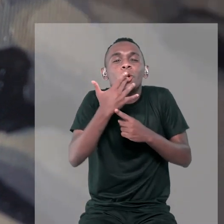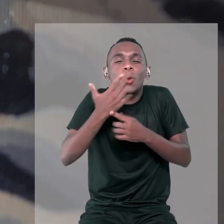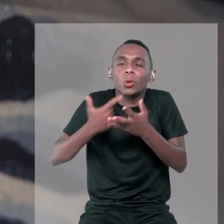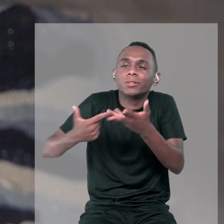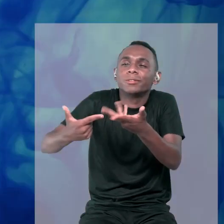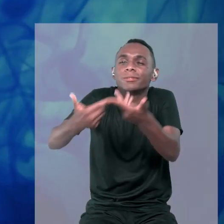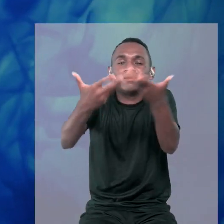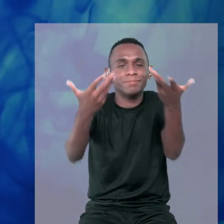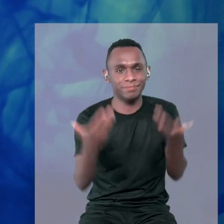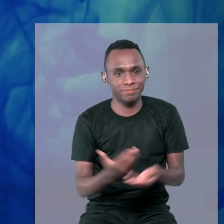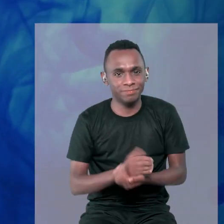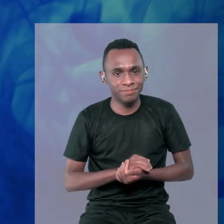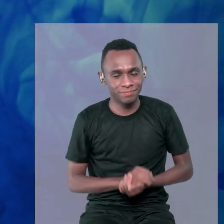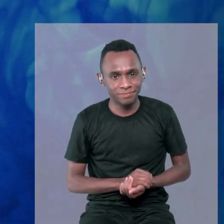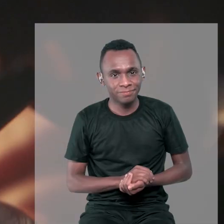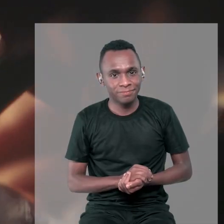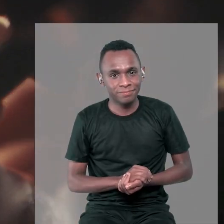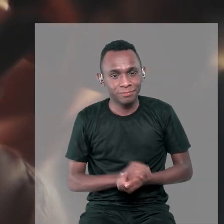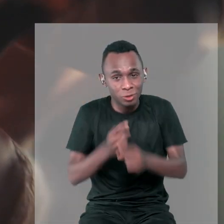ou Arte em Cores.